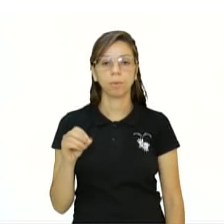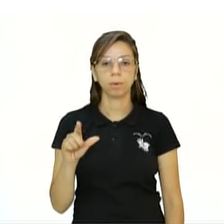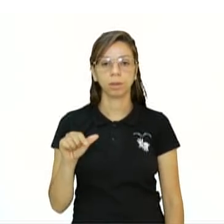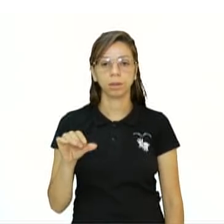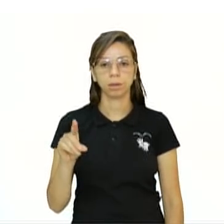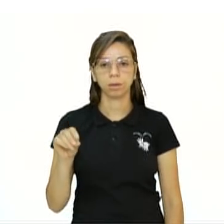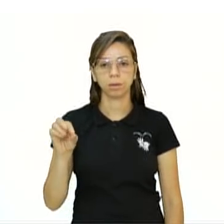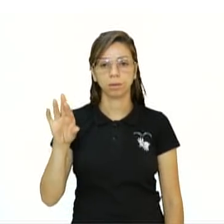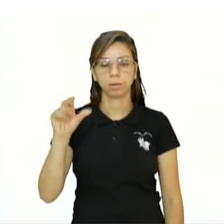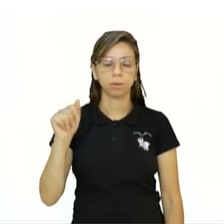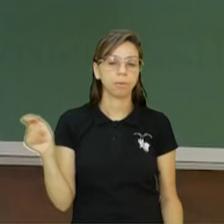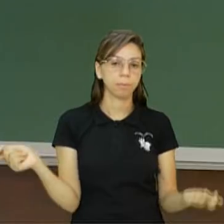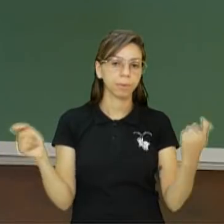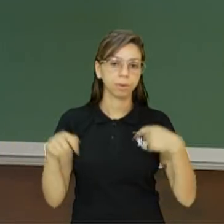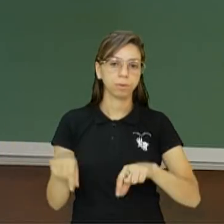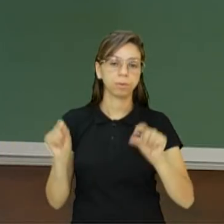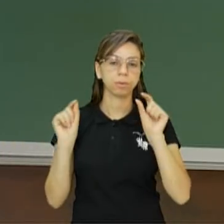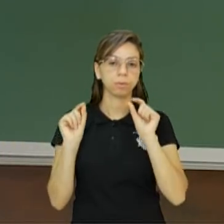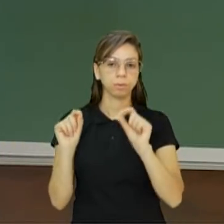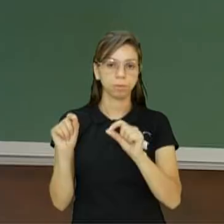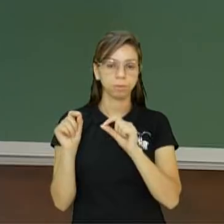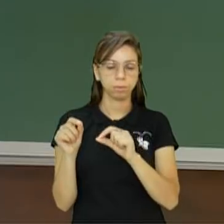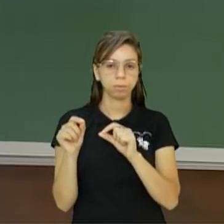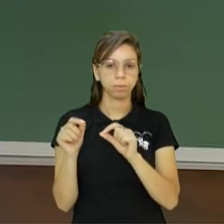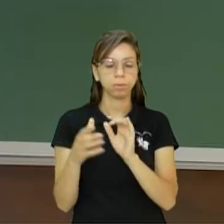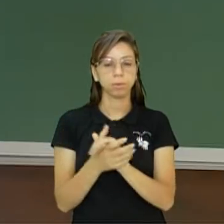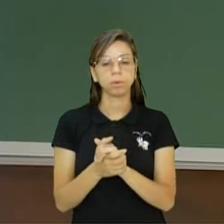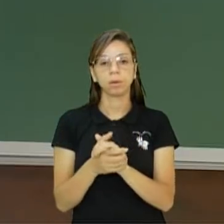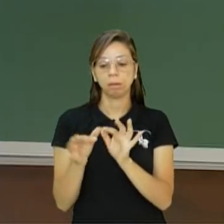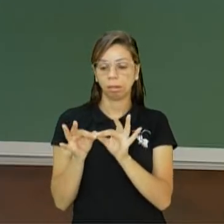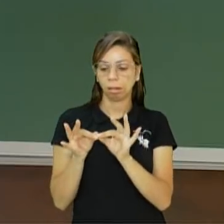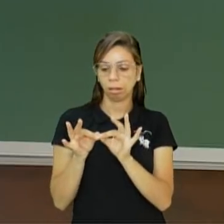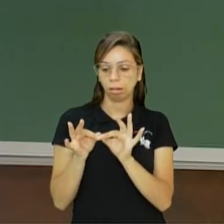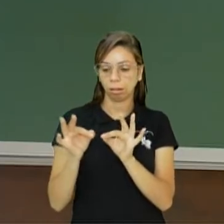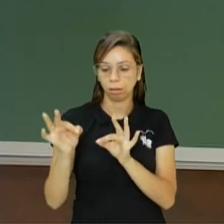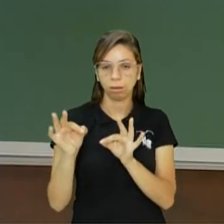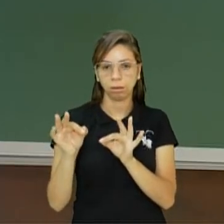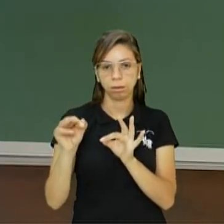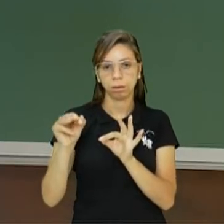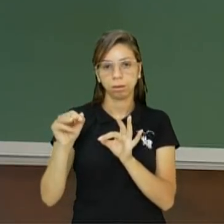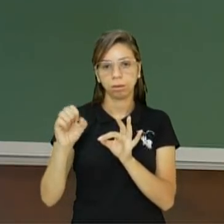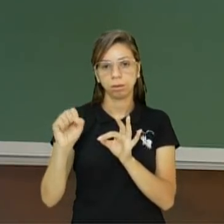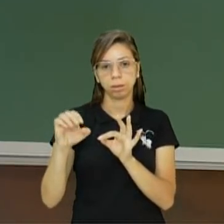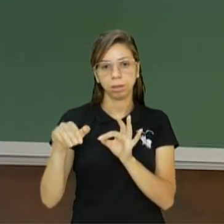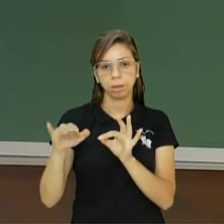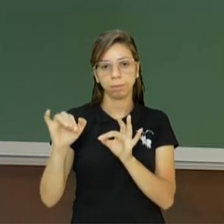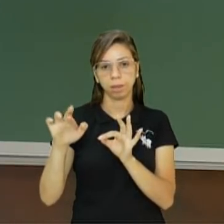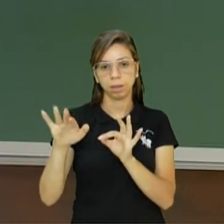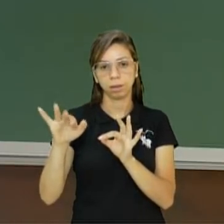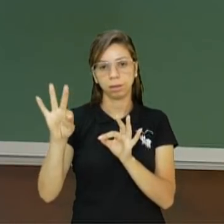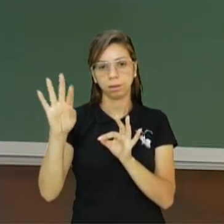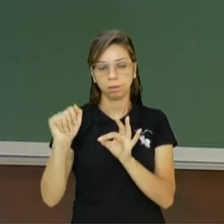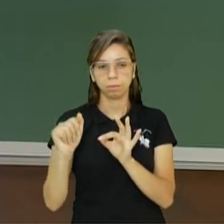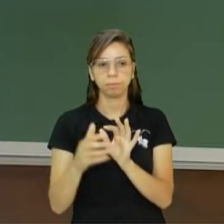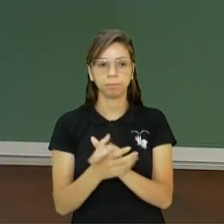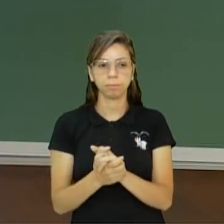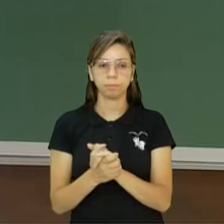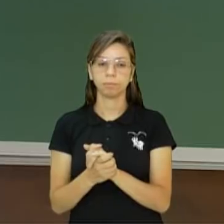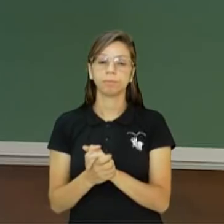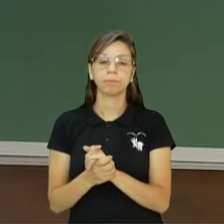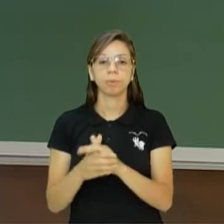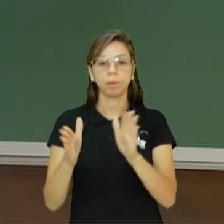poliedro, ele tem que ser formado por semirretas, tá? Então, os poliedros aqui que nós temos,